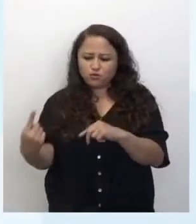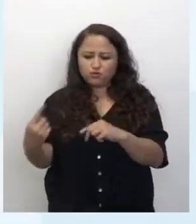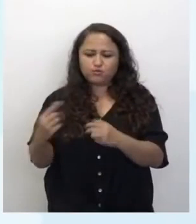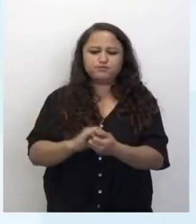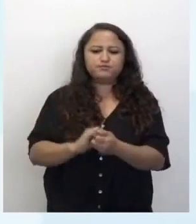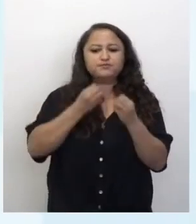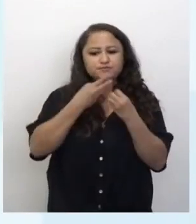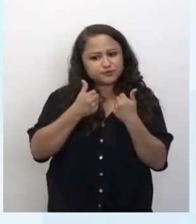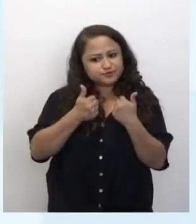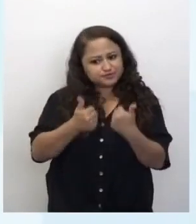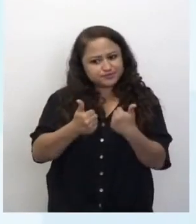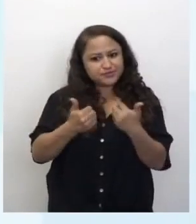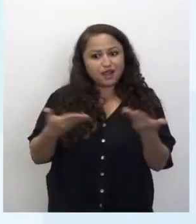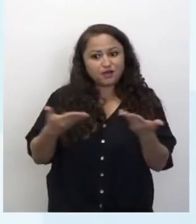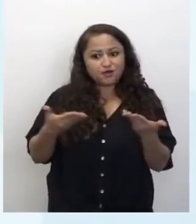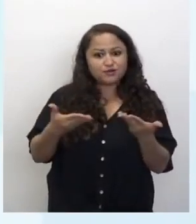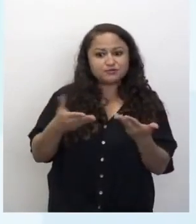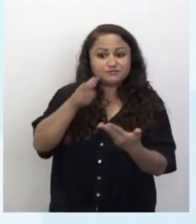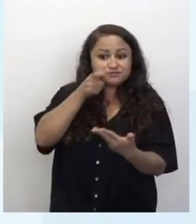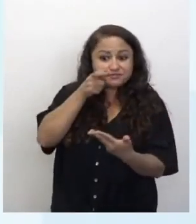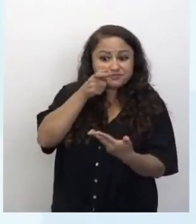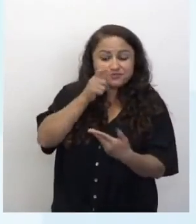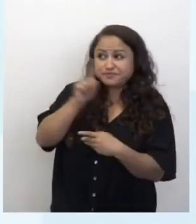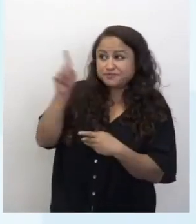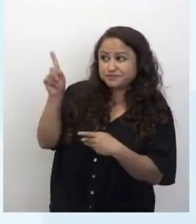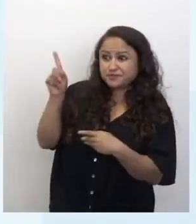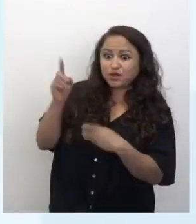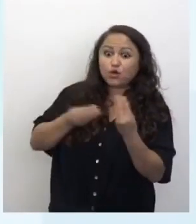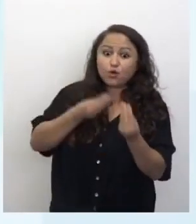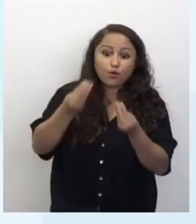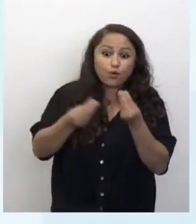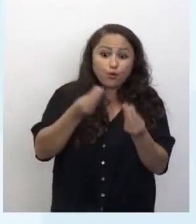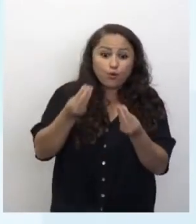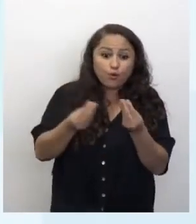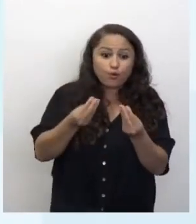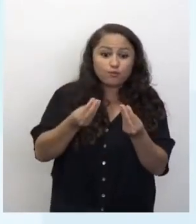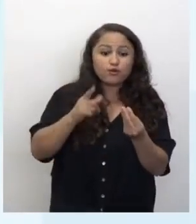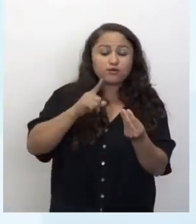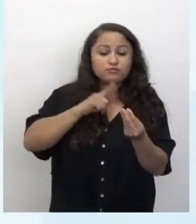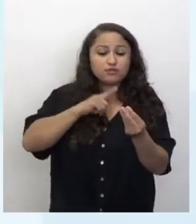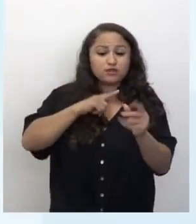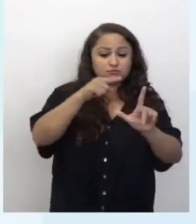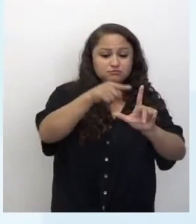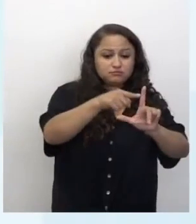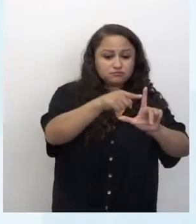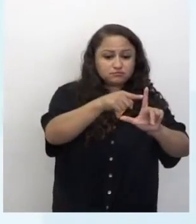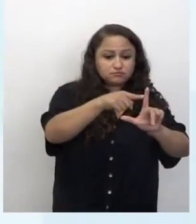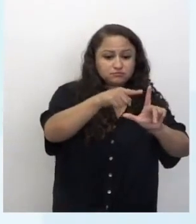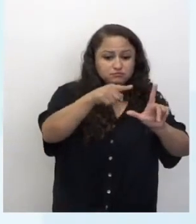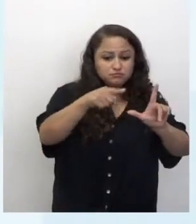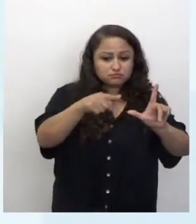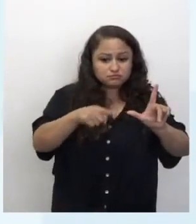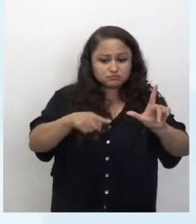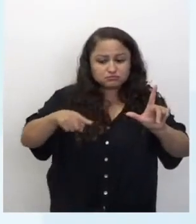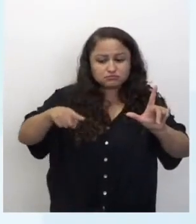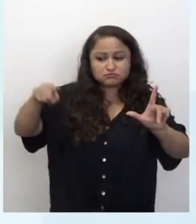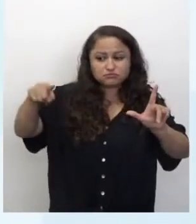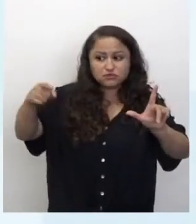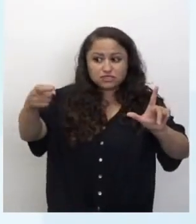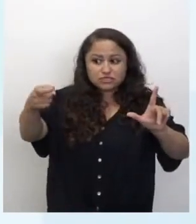Agora, observe o gráfico. Como que ele foi feito? No eixo aqui x, nós colocamos os valores